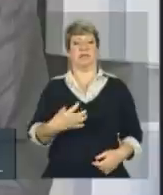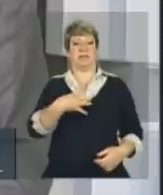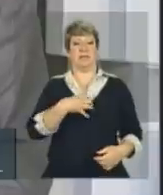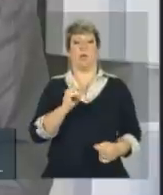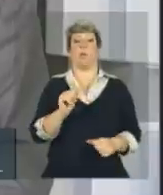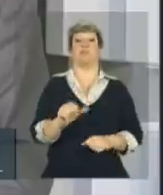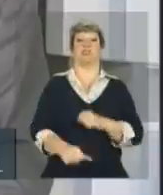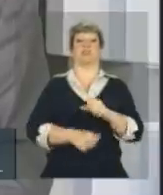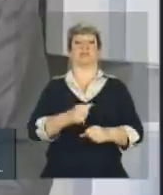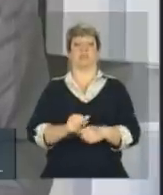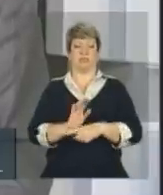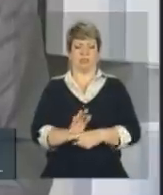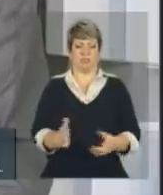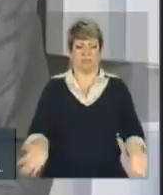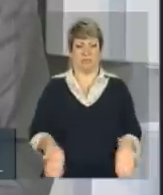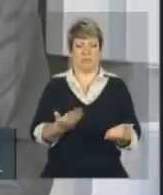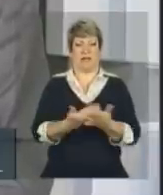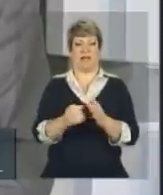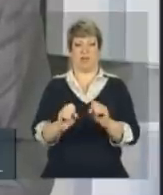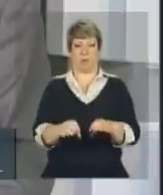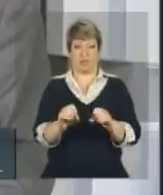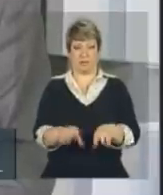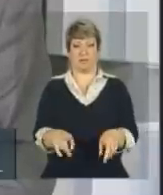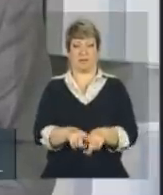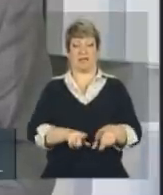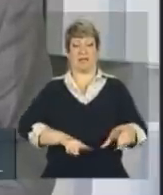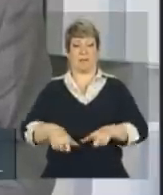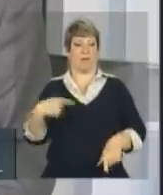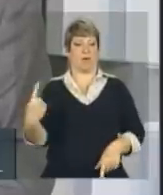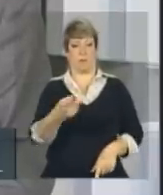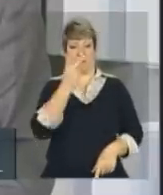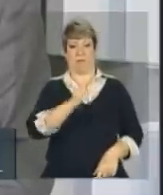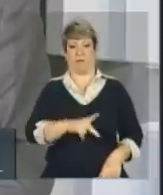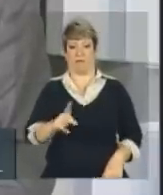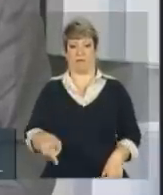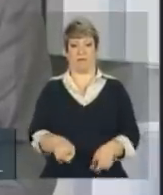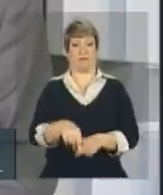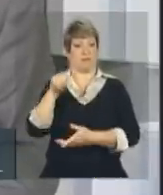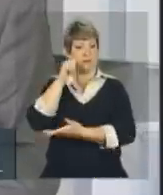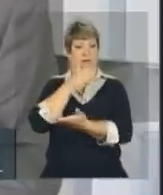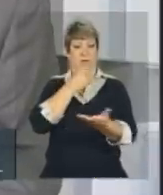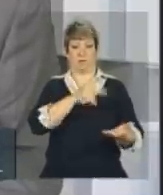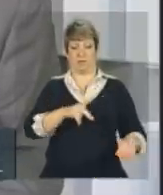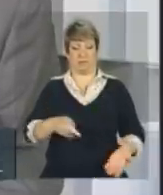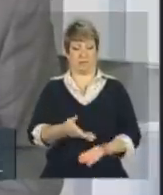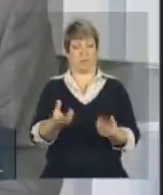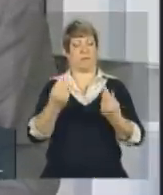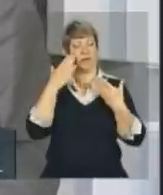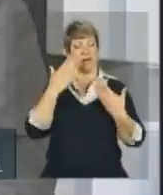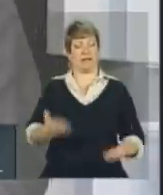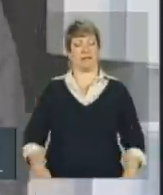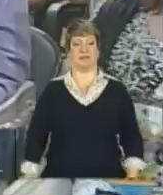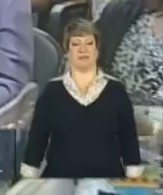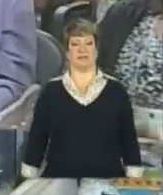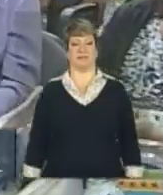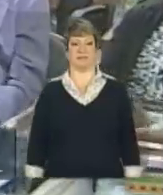mesmo pela educação e pelo trabalho dos nossos professores e das nossas professoras. Muito obrigado.